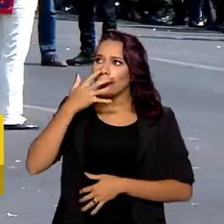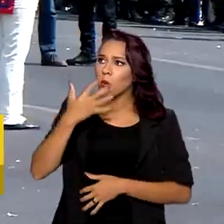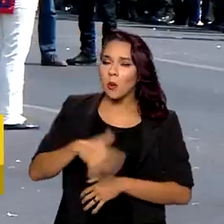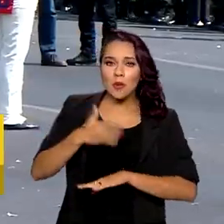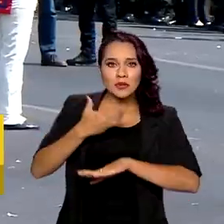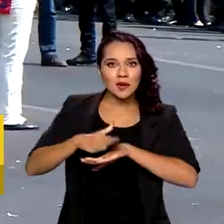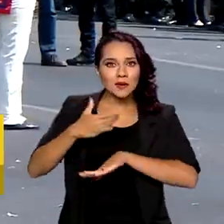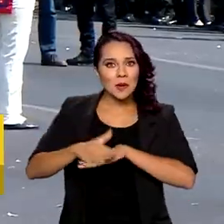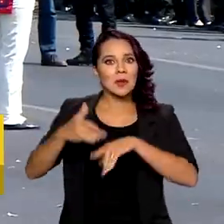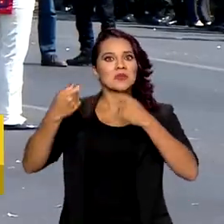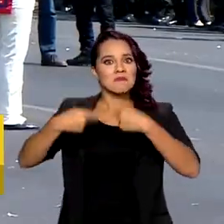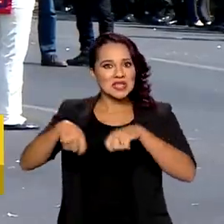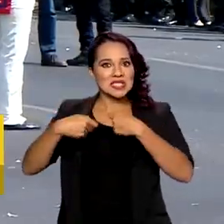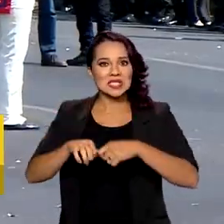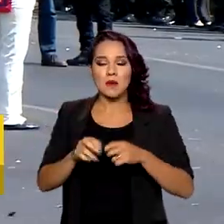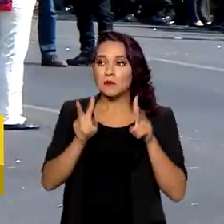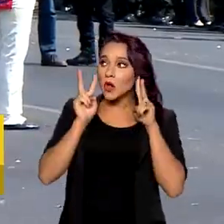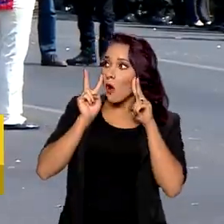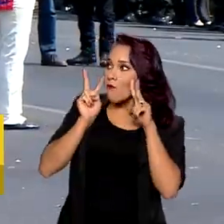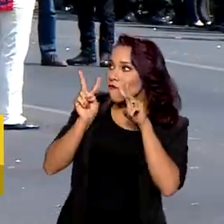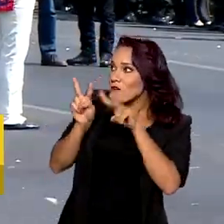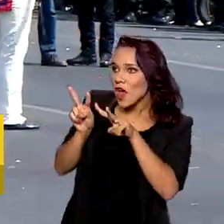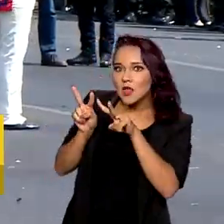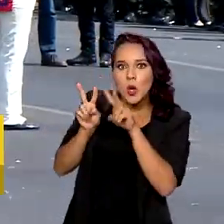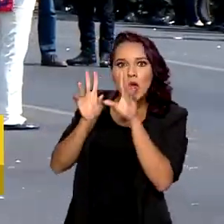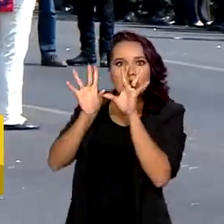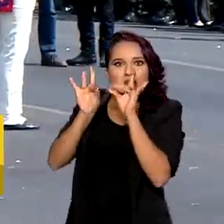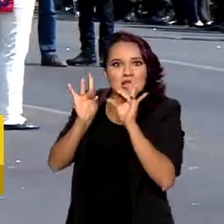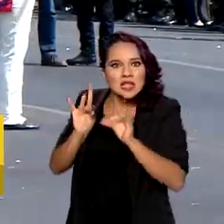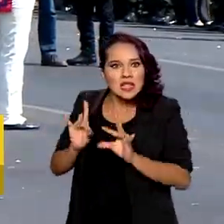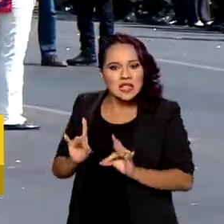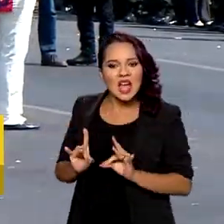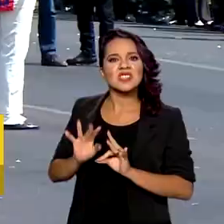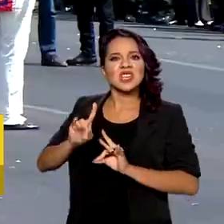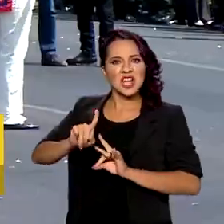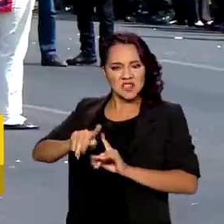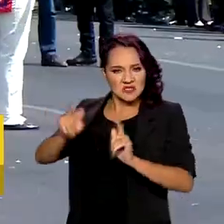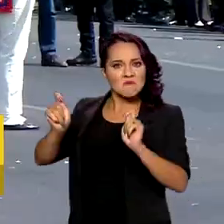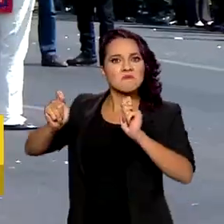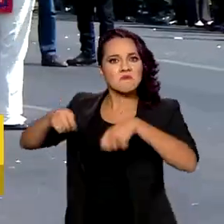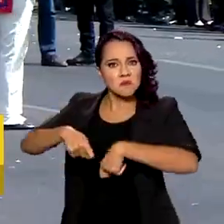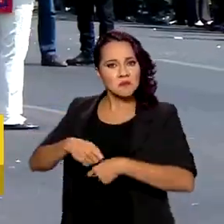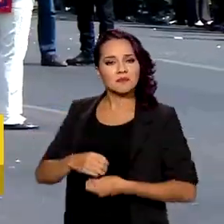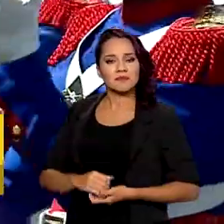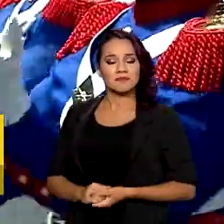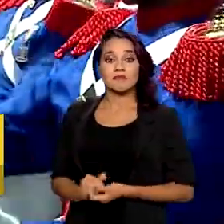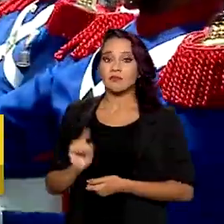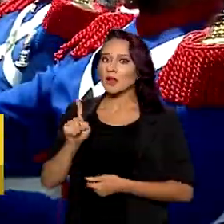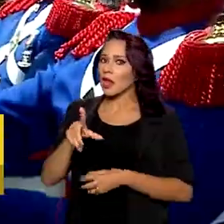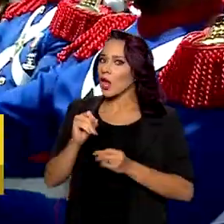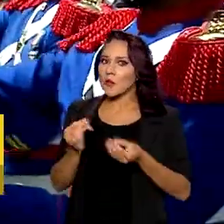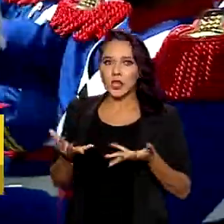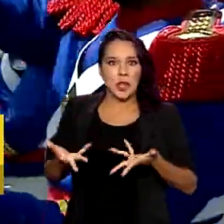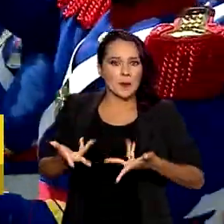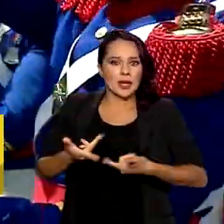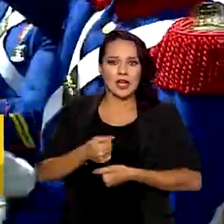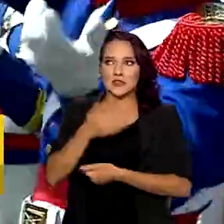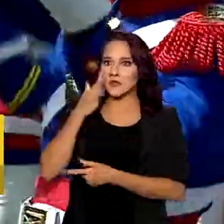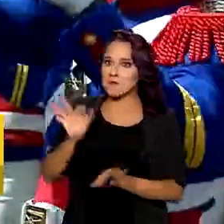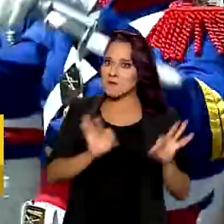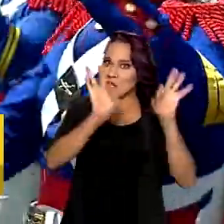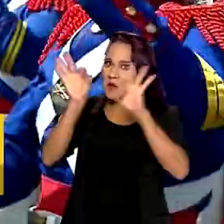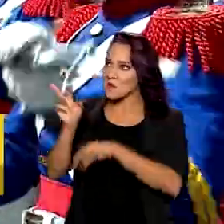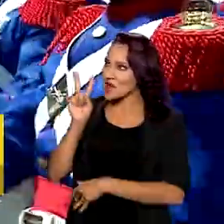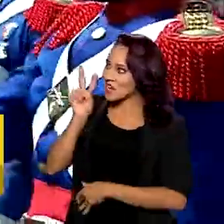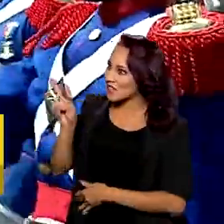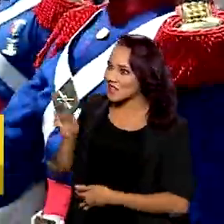impressionante, a gente tem que realmente observar a capacidade desses militares executarem esses movimentos, é muita destreza. Vamos acompanhar então.